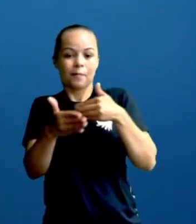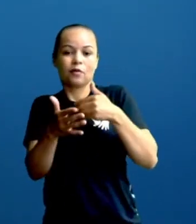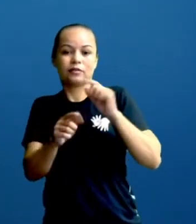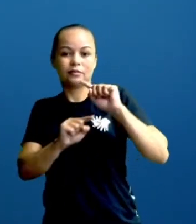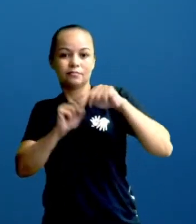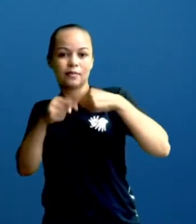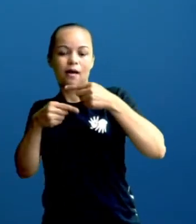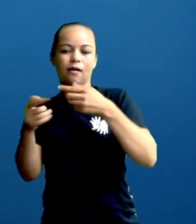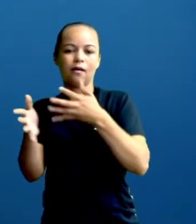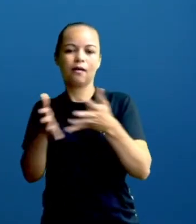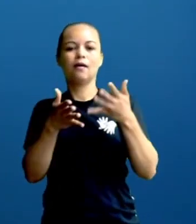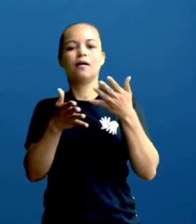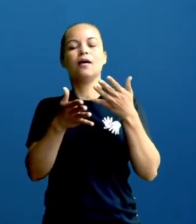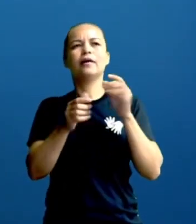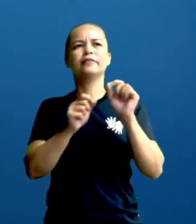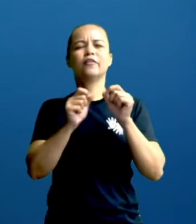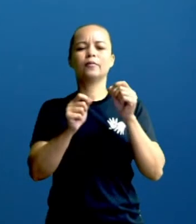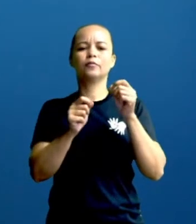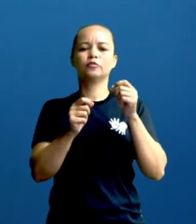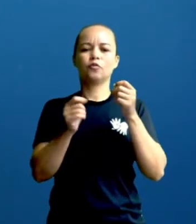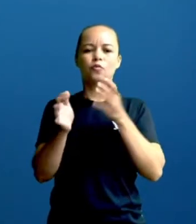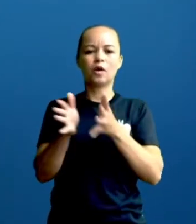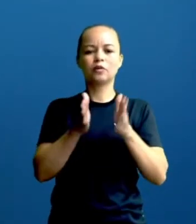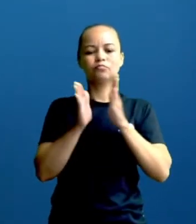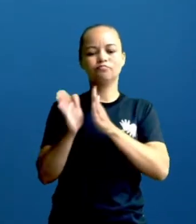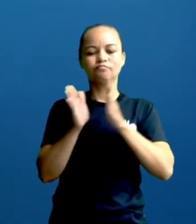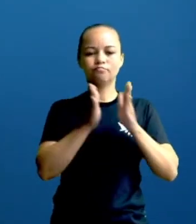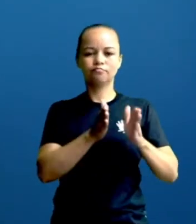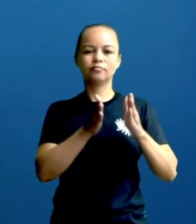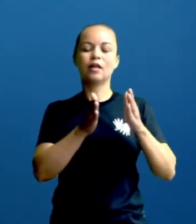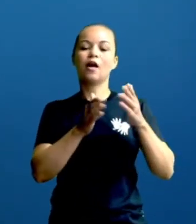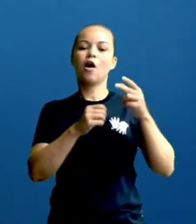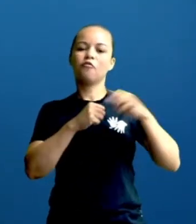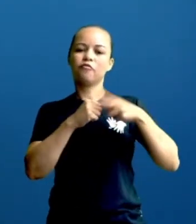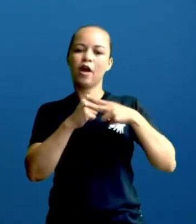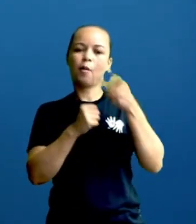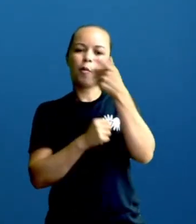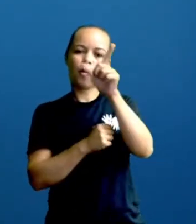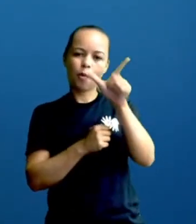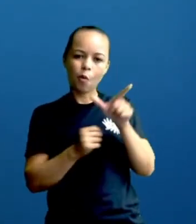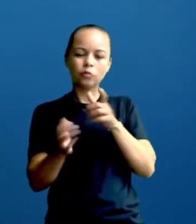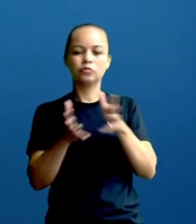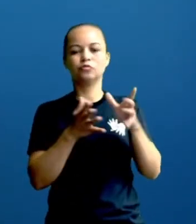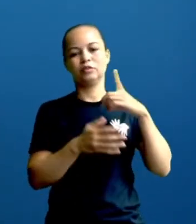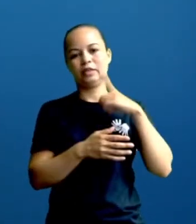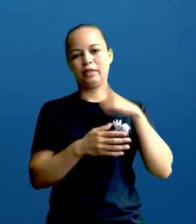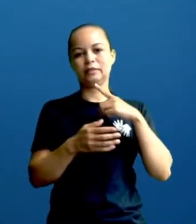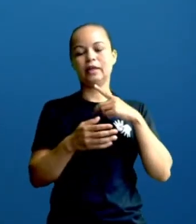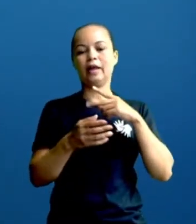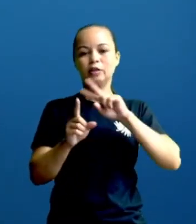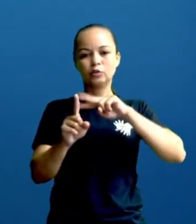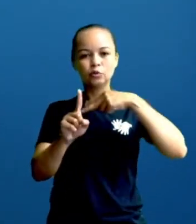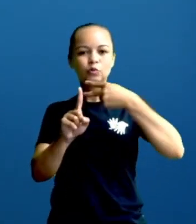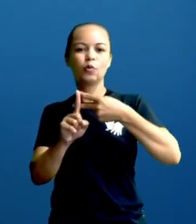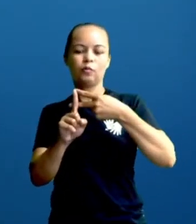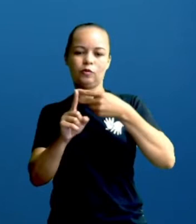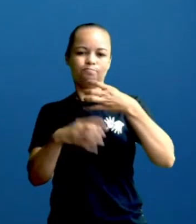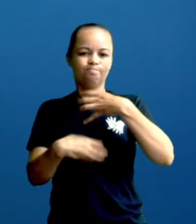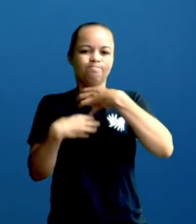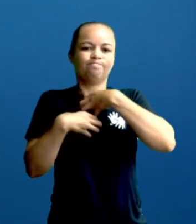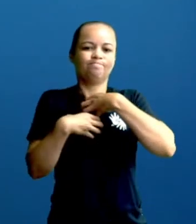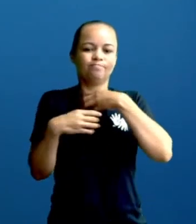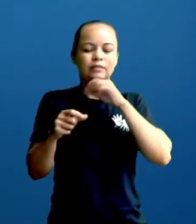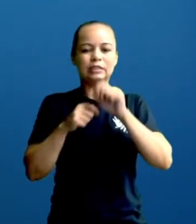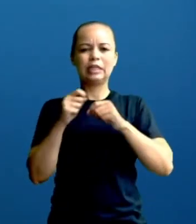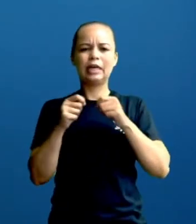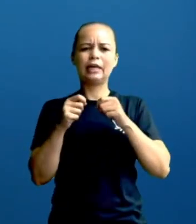parte 2 da aula de regência verbal e vamos trabalhar outros verbos alguns verbos que possuem duplo sentido e